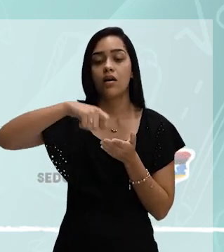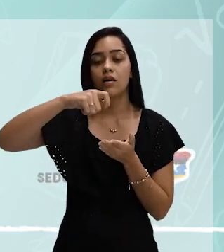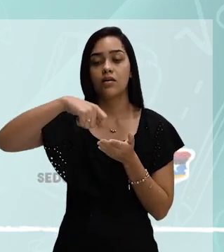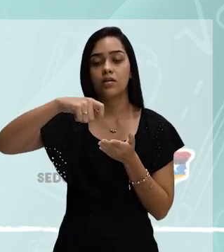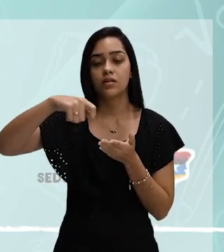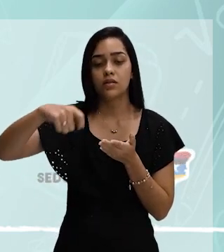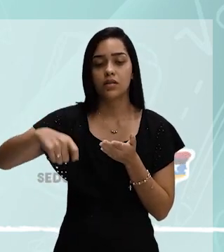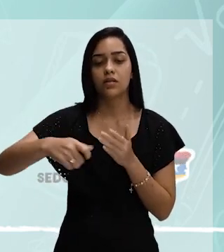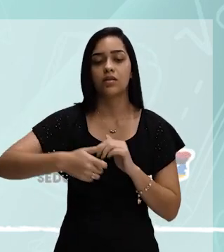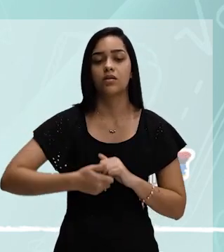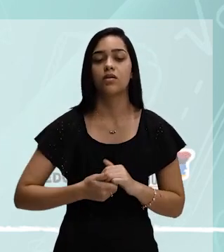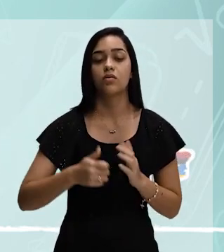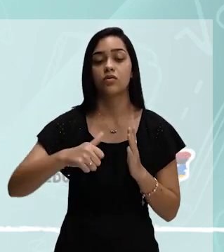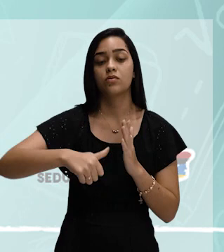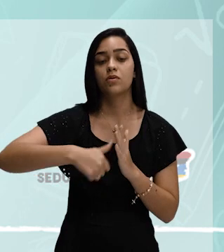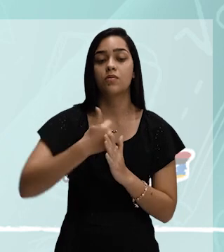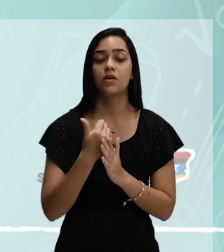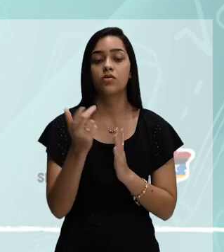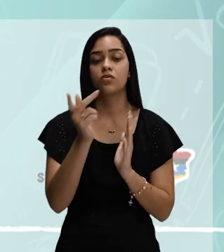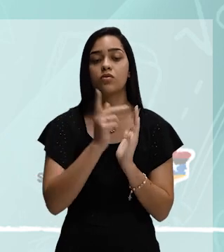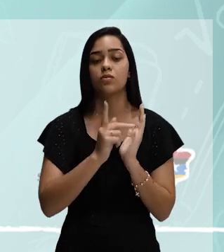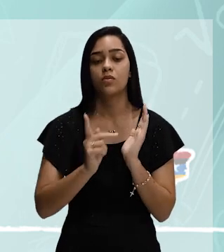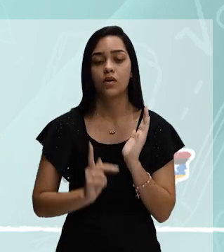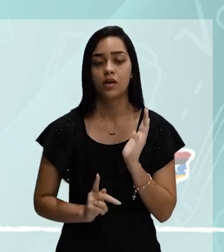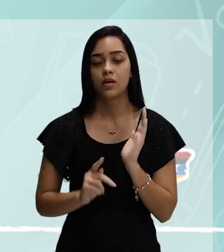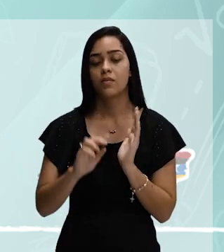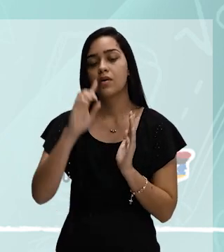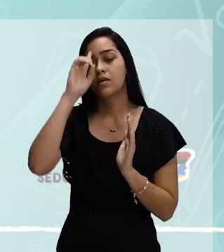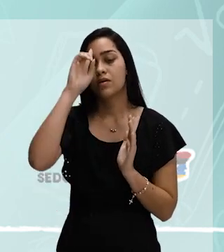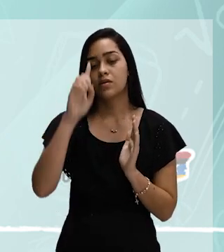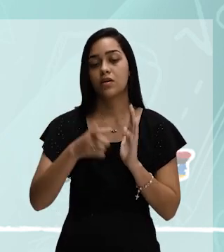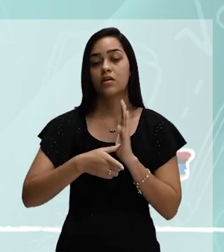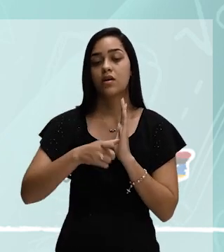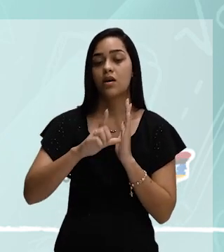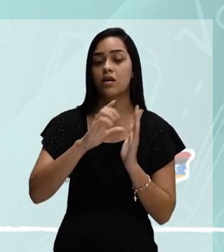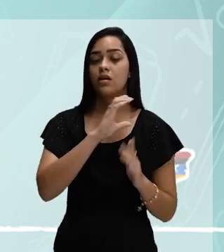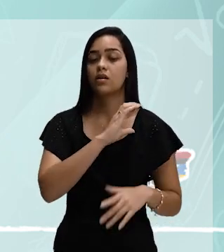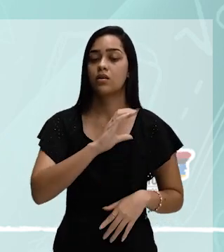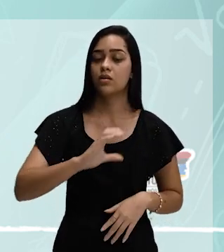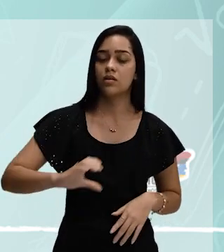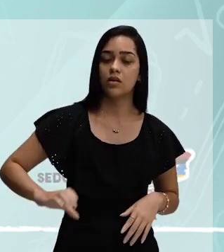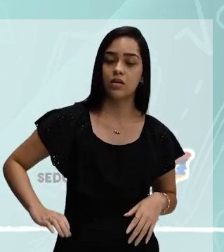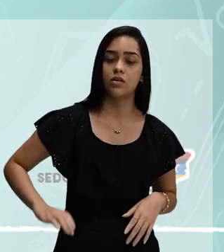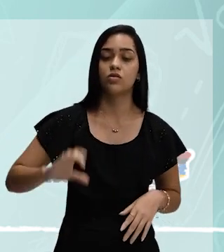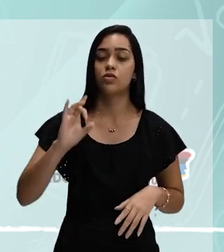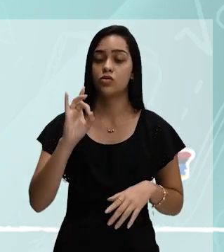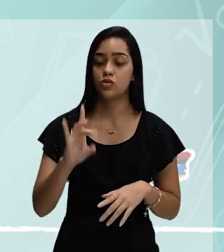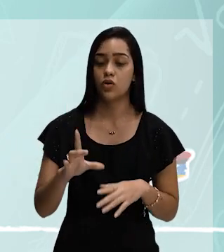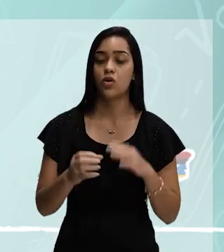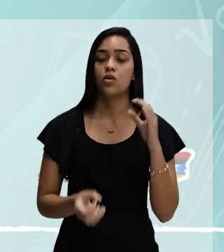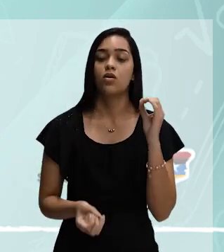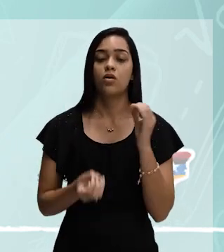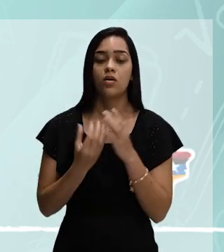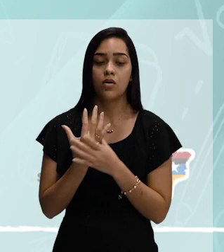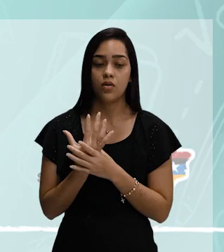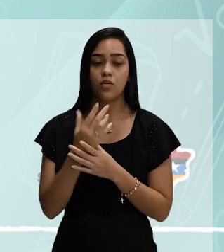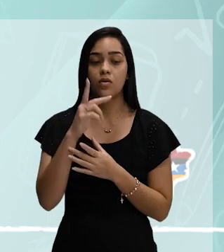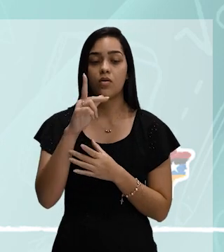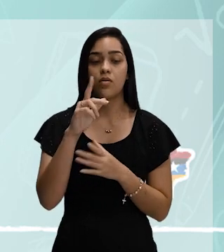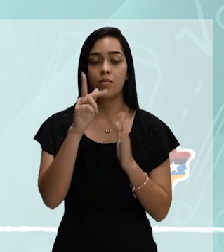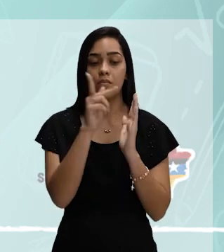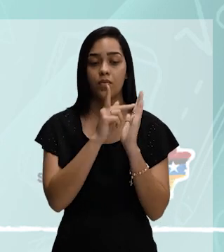de arte, é anterior à escrita, tá? Então, a poesia de arte é anterior à escrita. Os